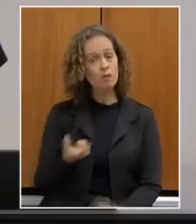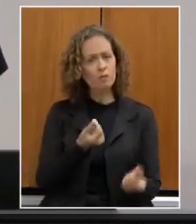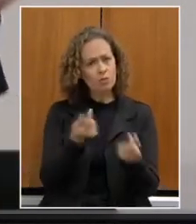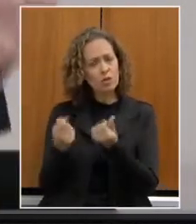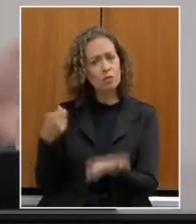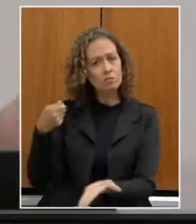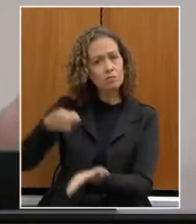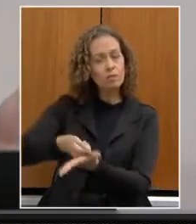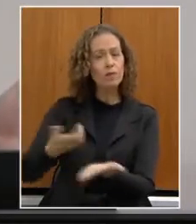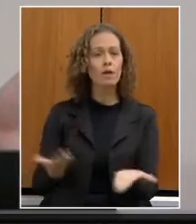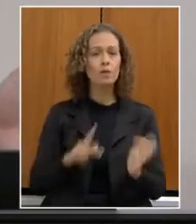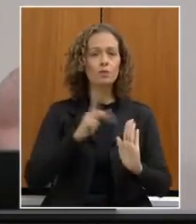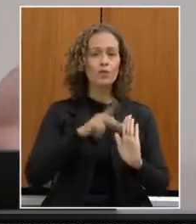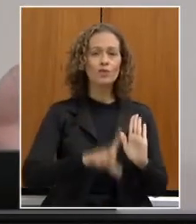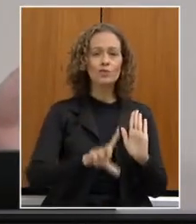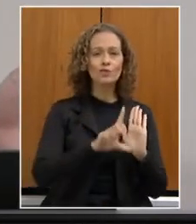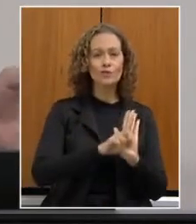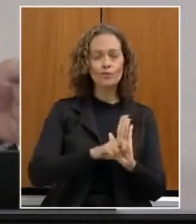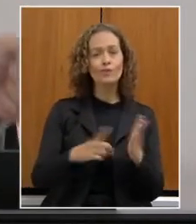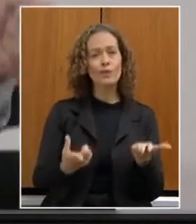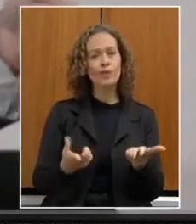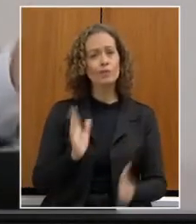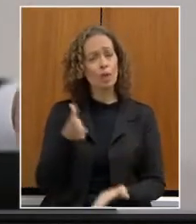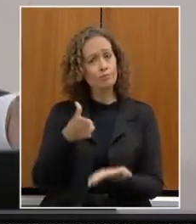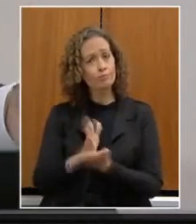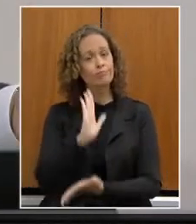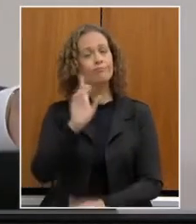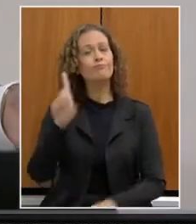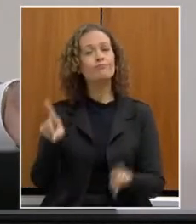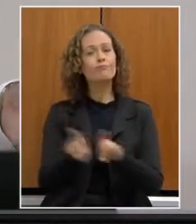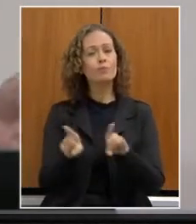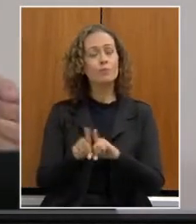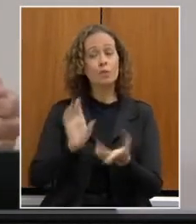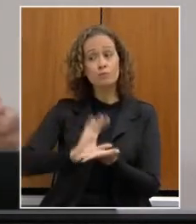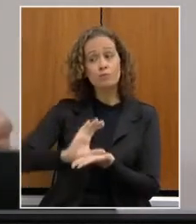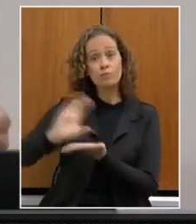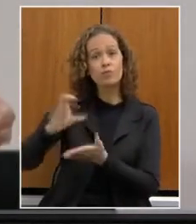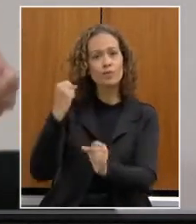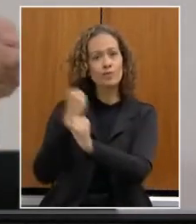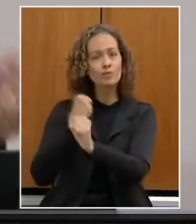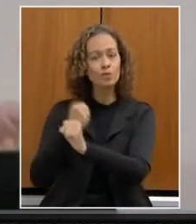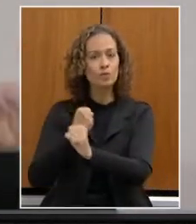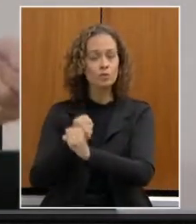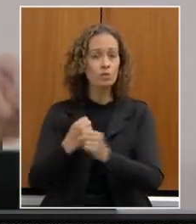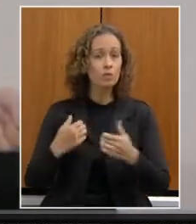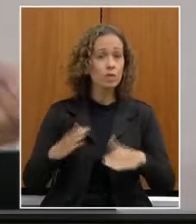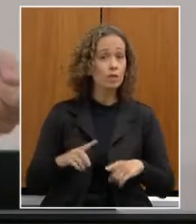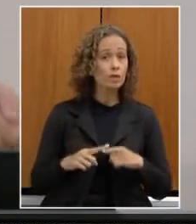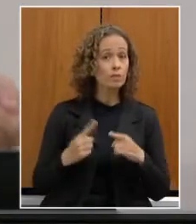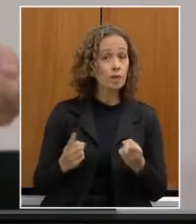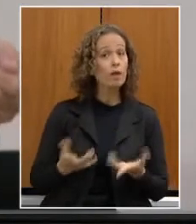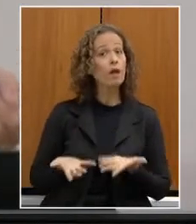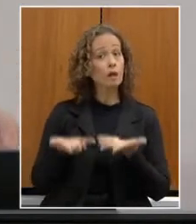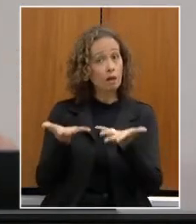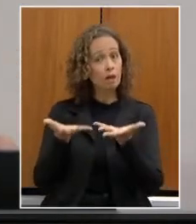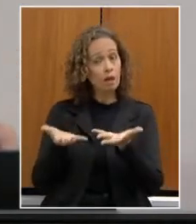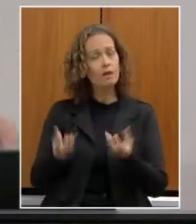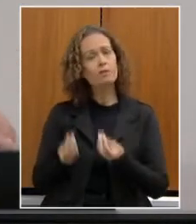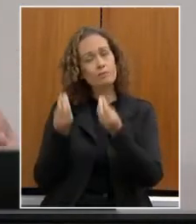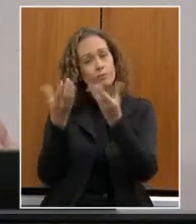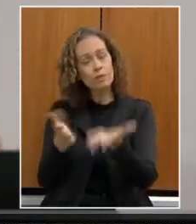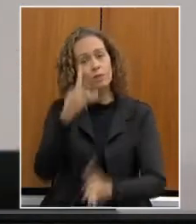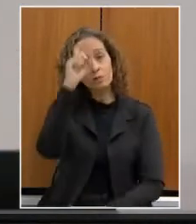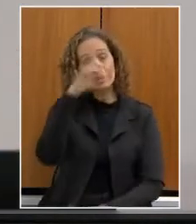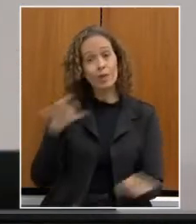projeto de lei aprovado pela Câmara Municipal para liberar o dinheiro para construir. O Unaí quer entregar o hospital regional pronto para o Estado.